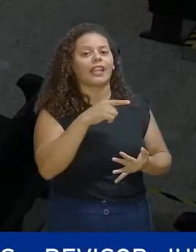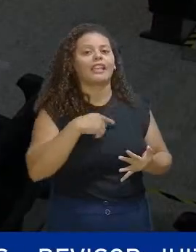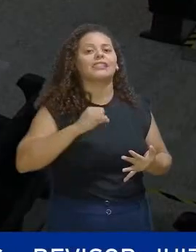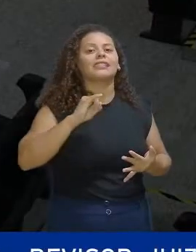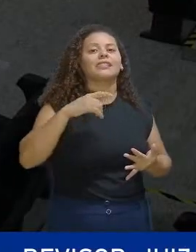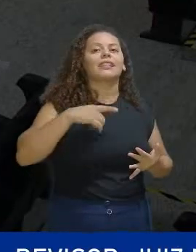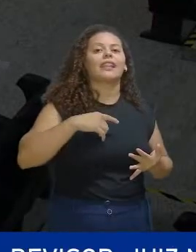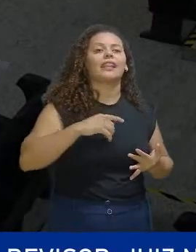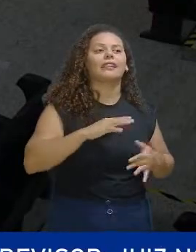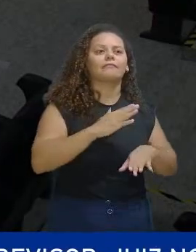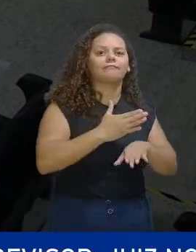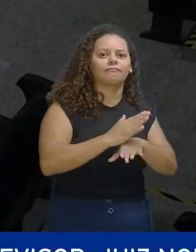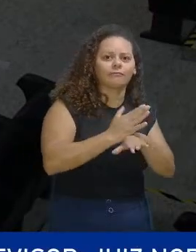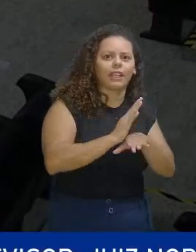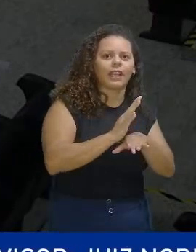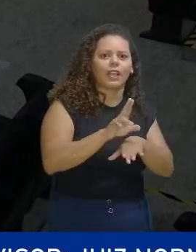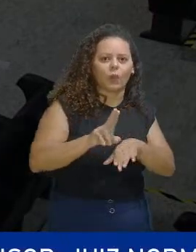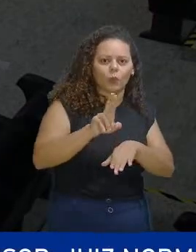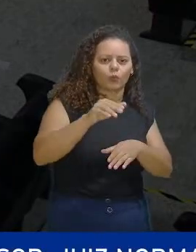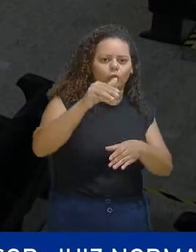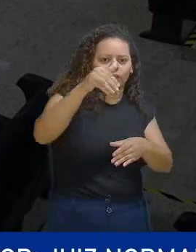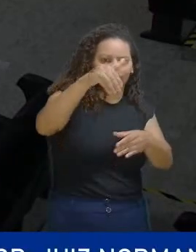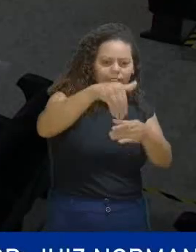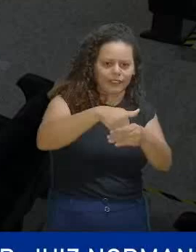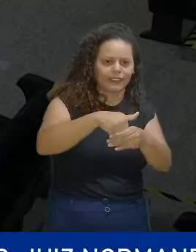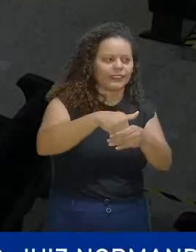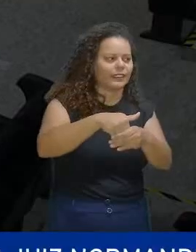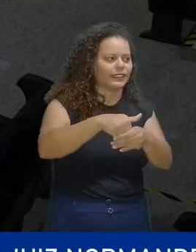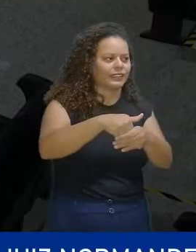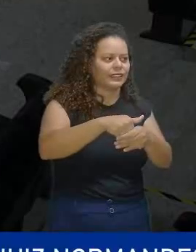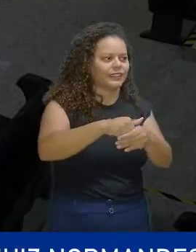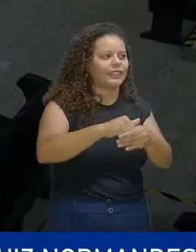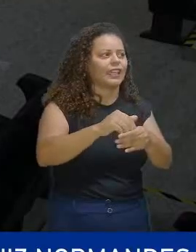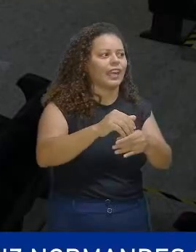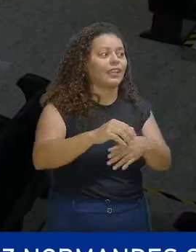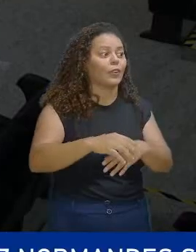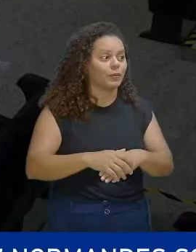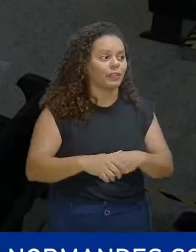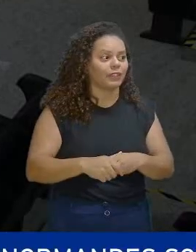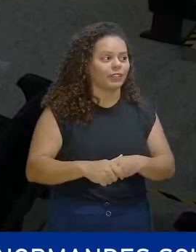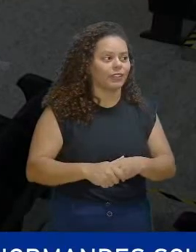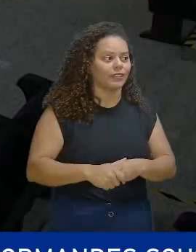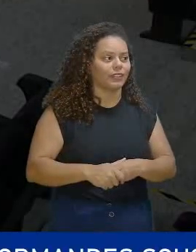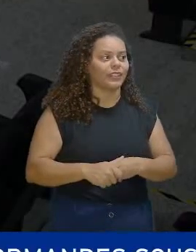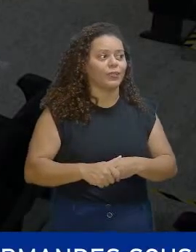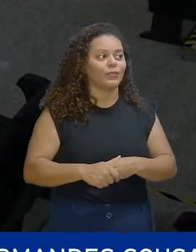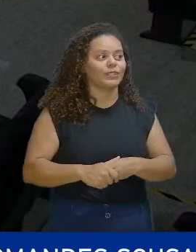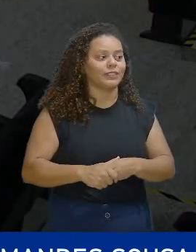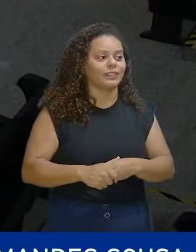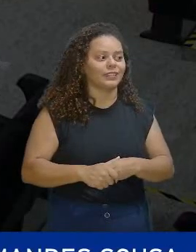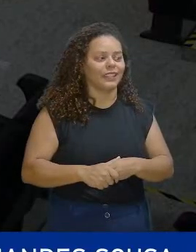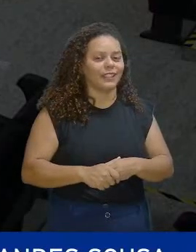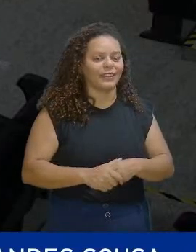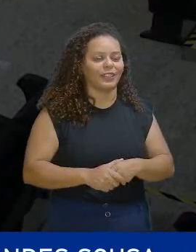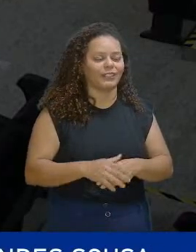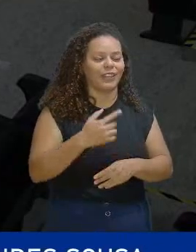prática de corrupção eleitoral, a peça acusatória deve indicar qual ou quais eleitores teriam sido